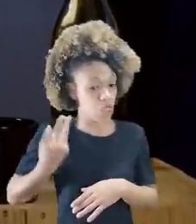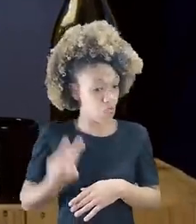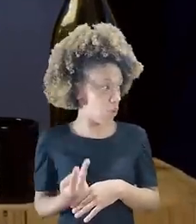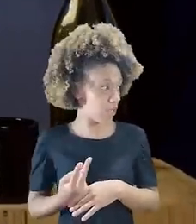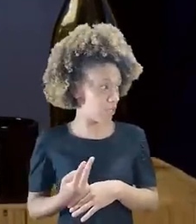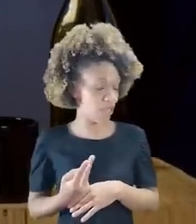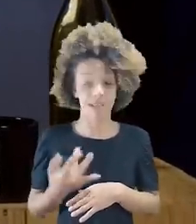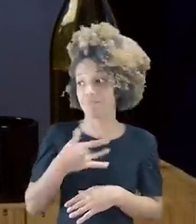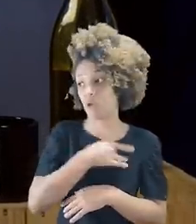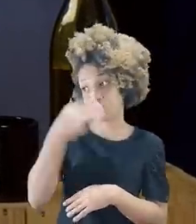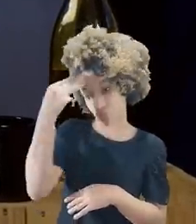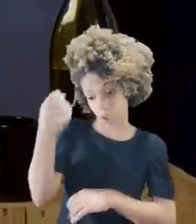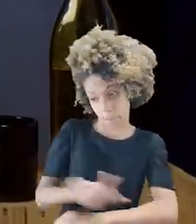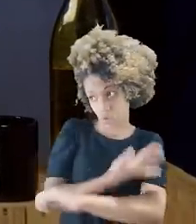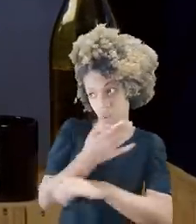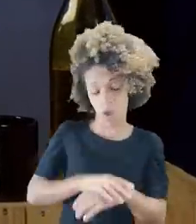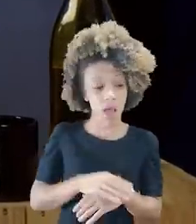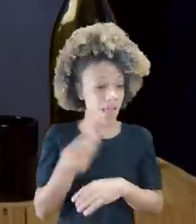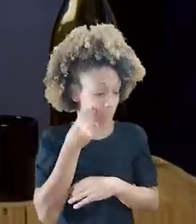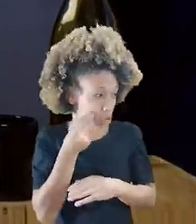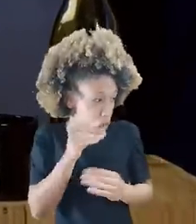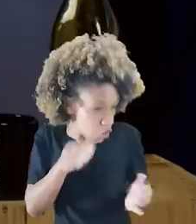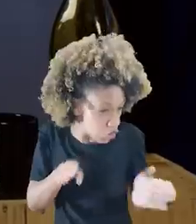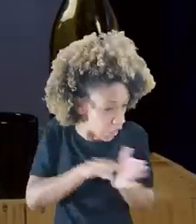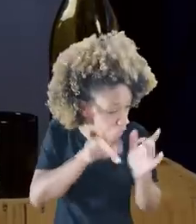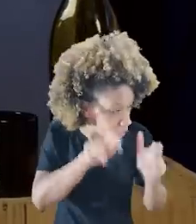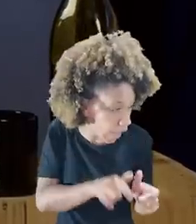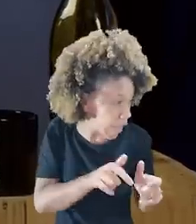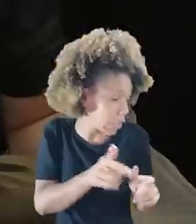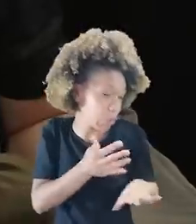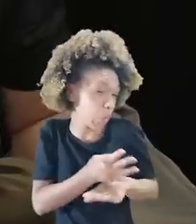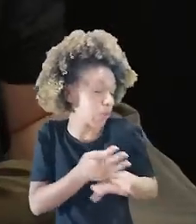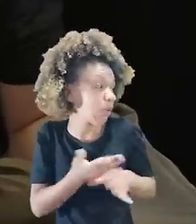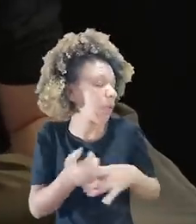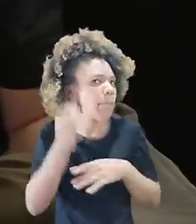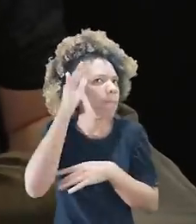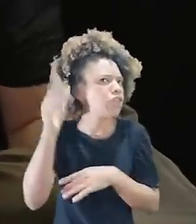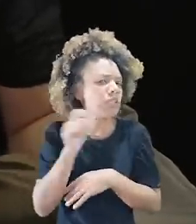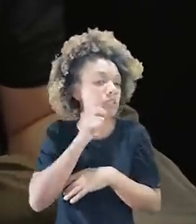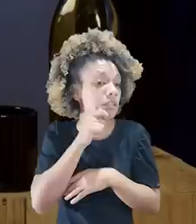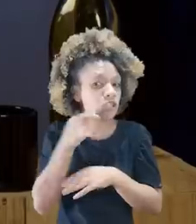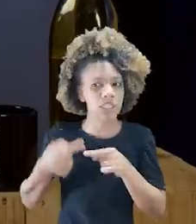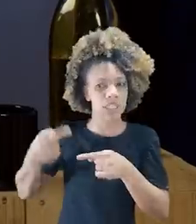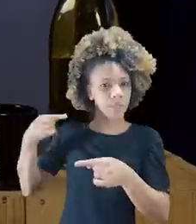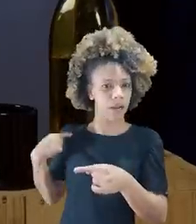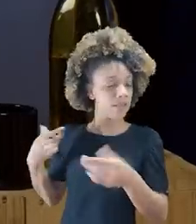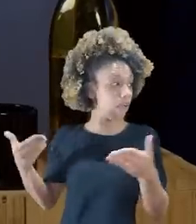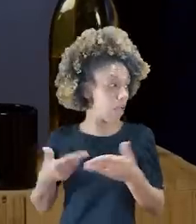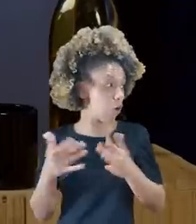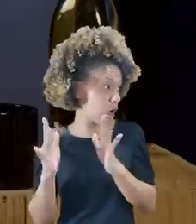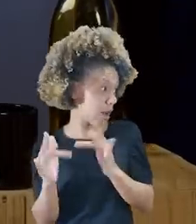autoestima que lugar fake fake News essa autoestima sim é fake New literalmente